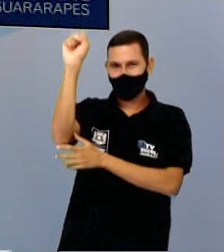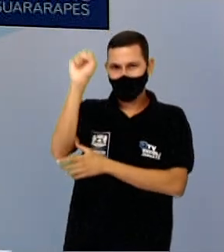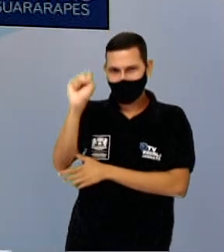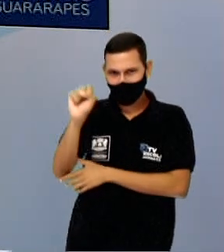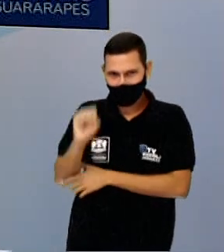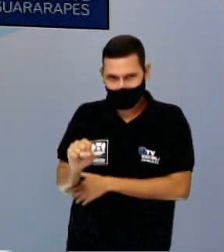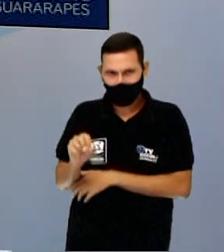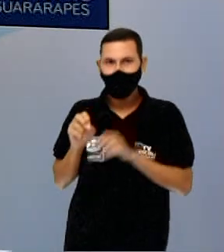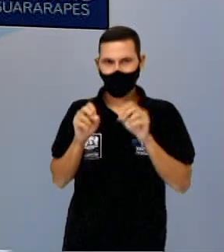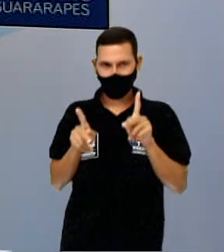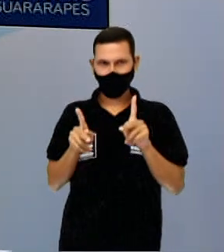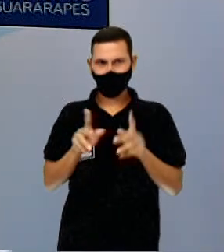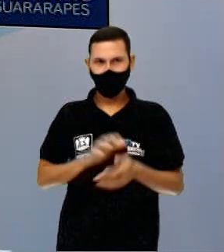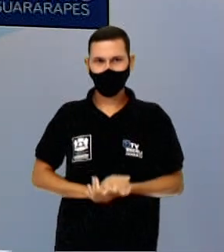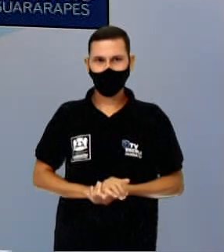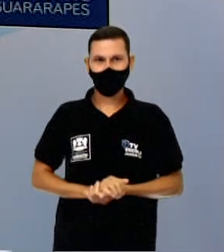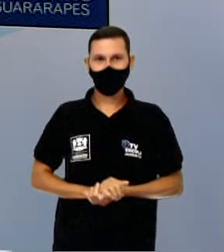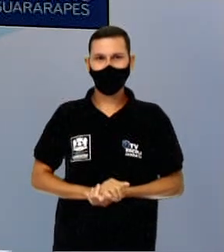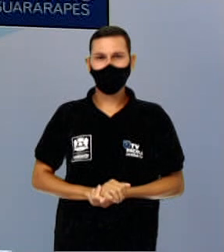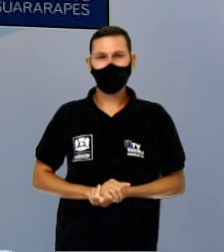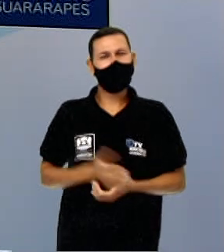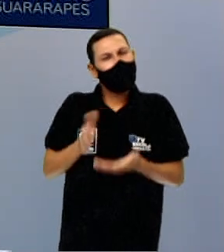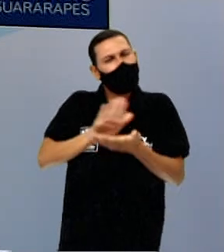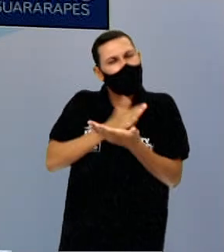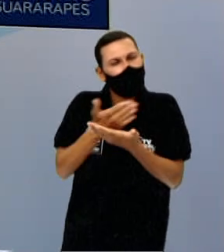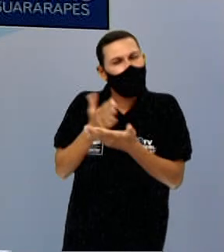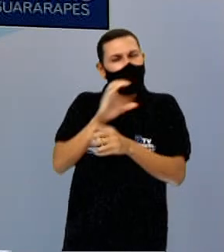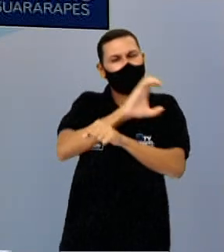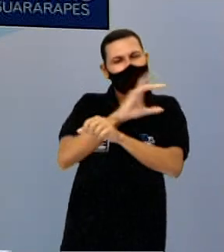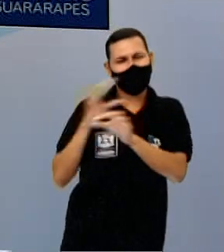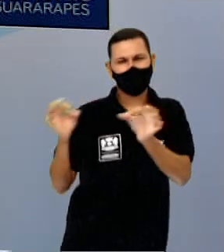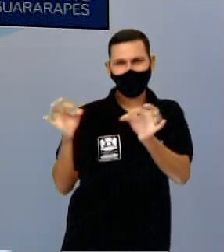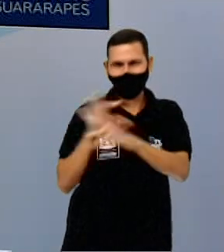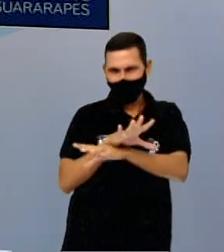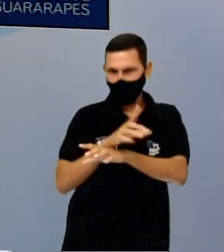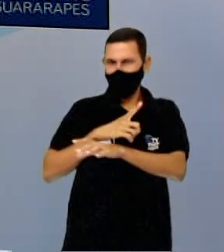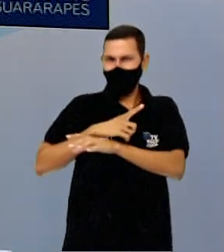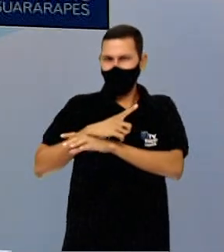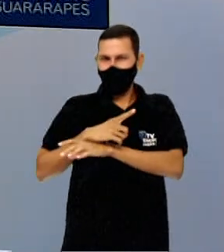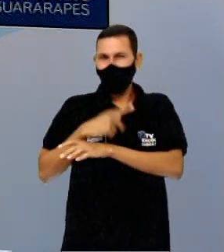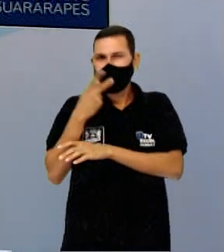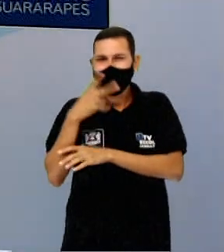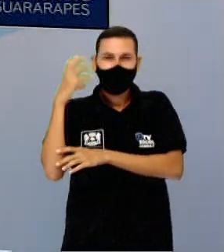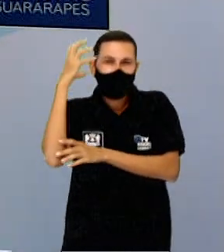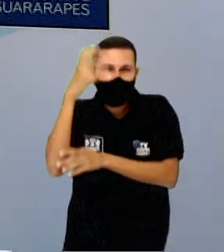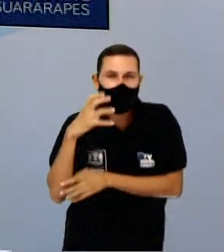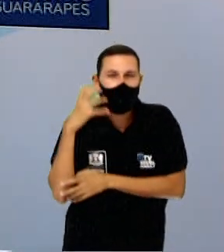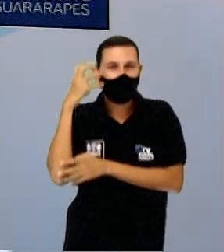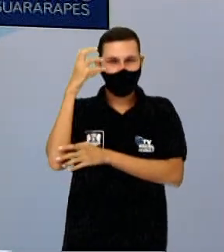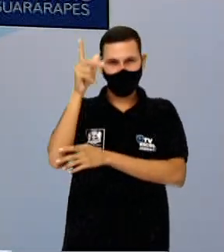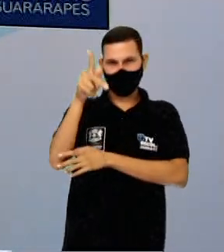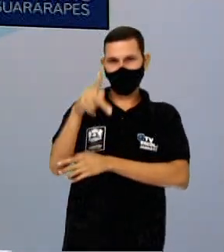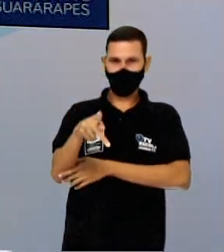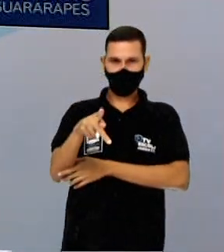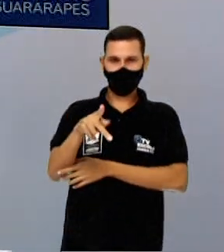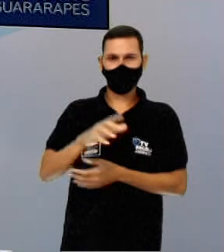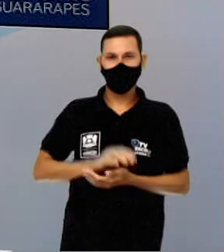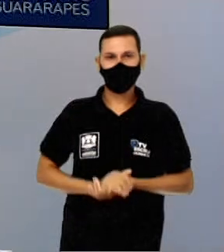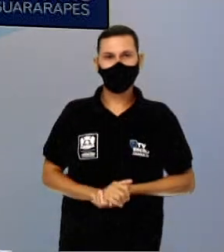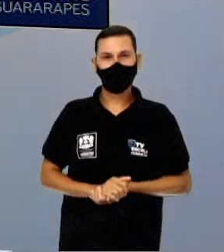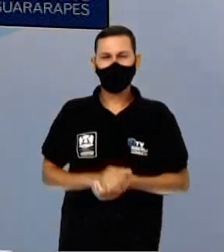alguma dessas consoantes, algum desses finais aqui vai ter som de T. Os